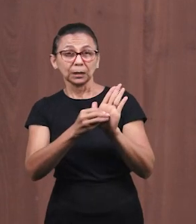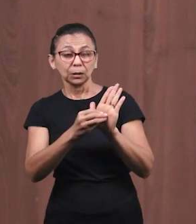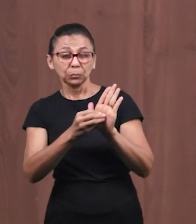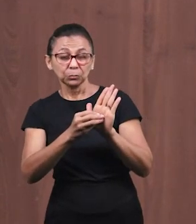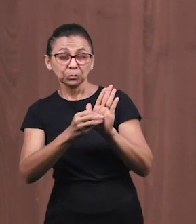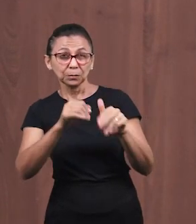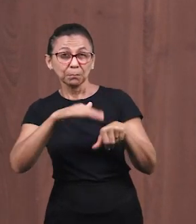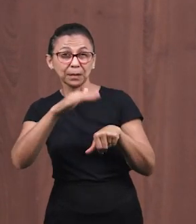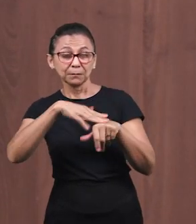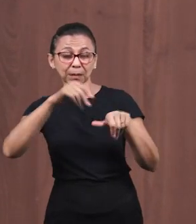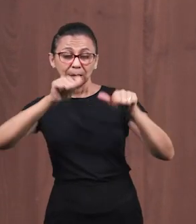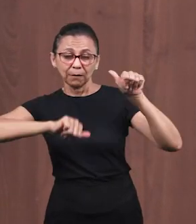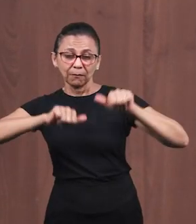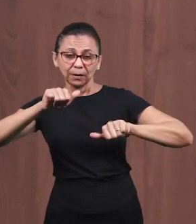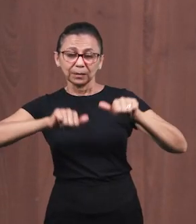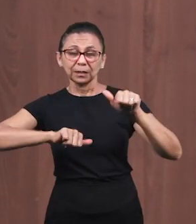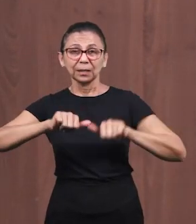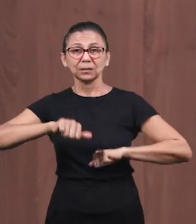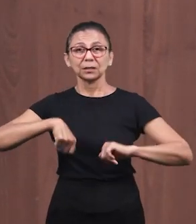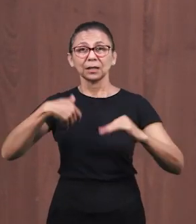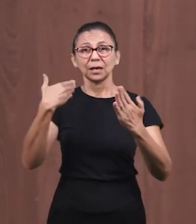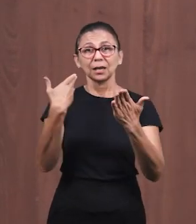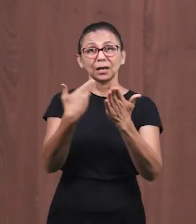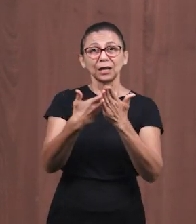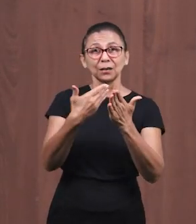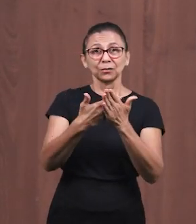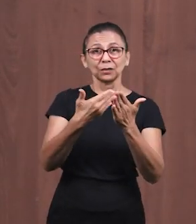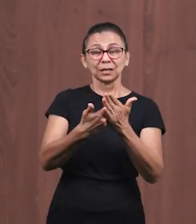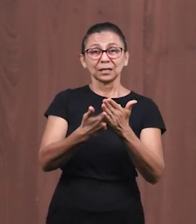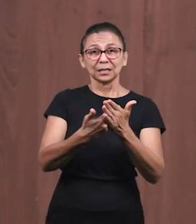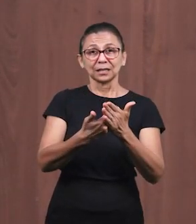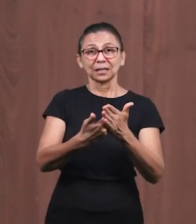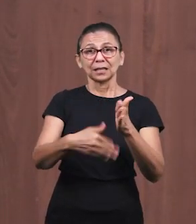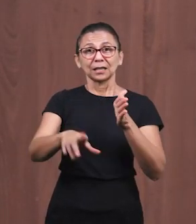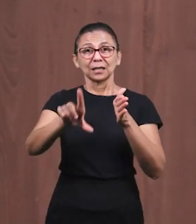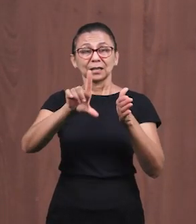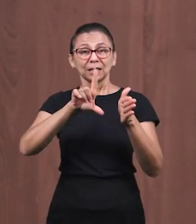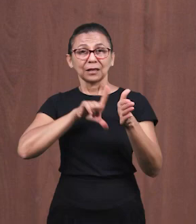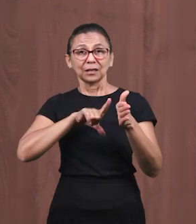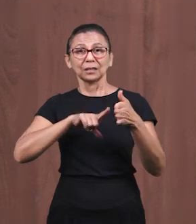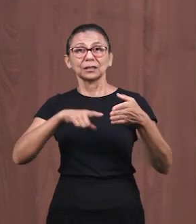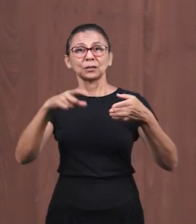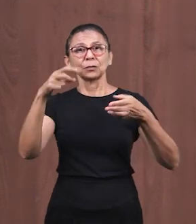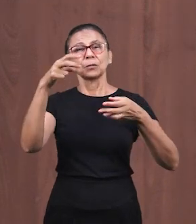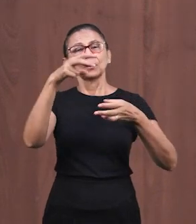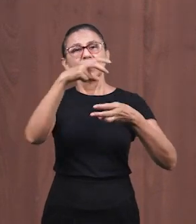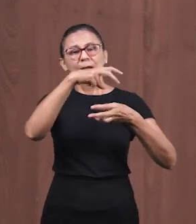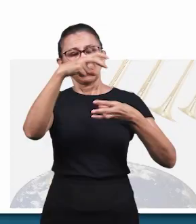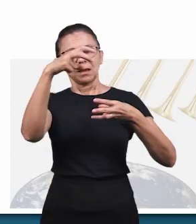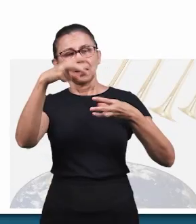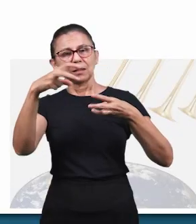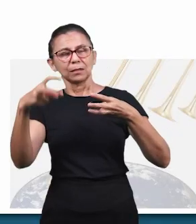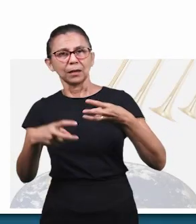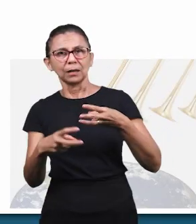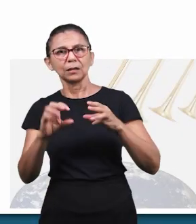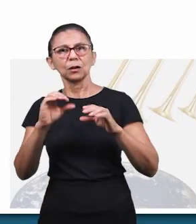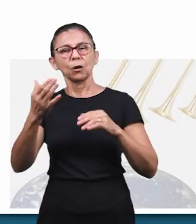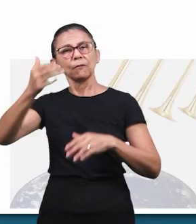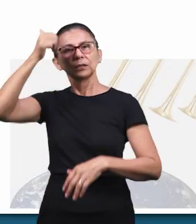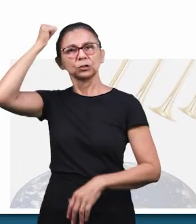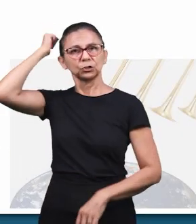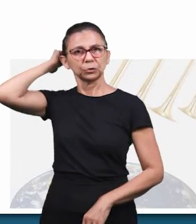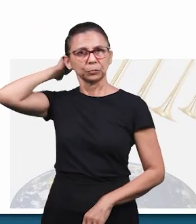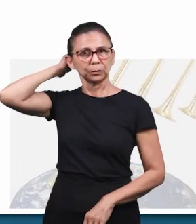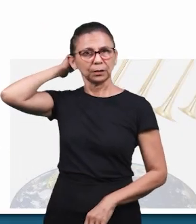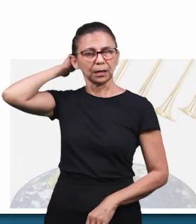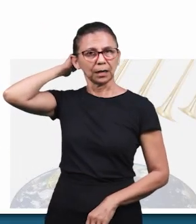mais avaliados é estudar com as provas de edições anteriores do Enem ou do vestibular. Todavia, não